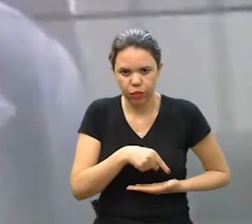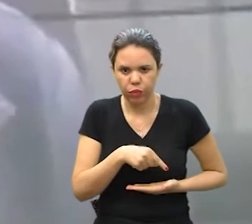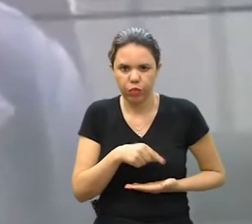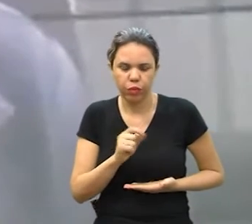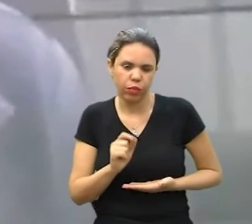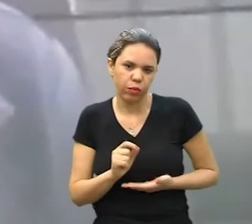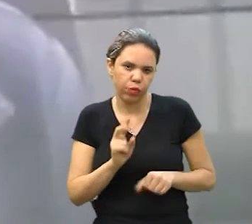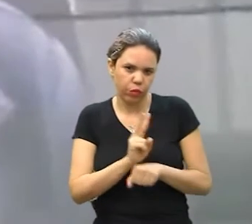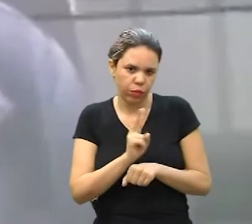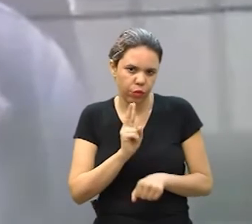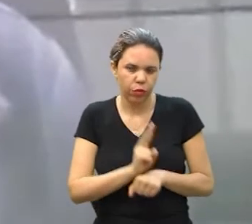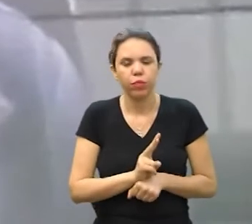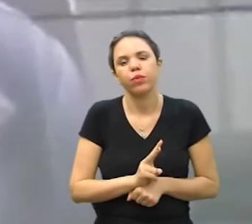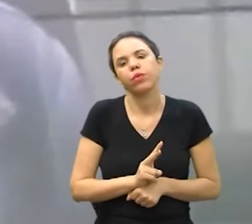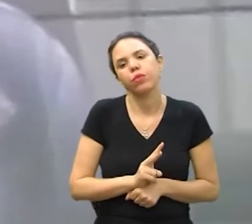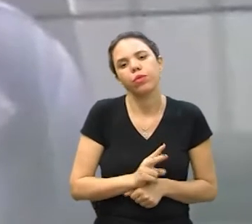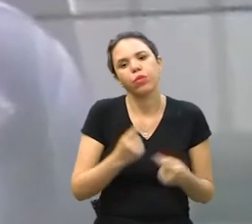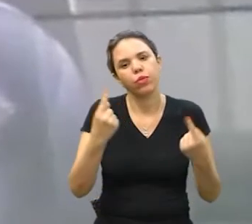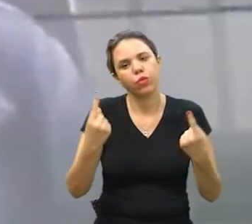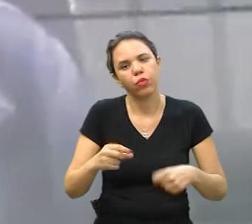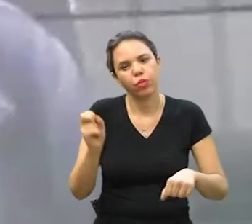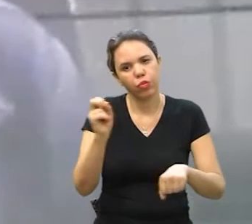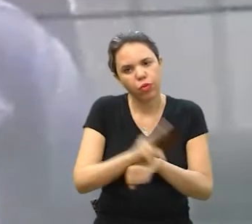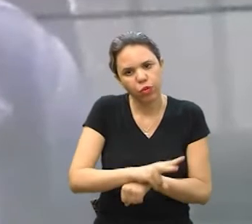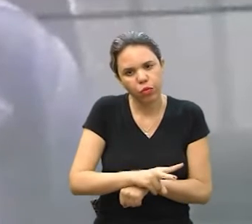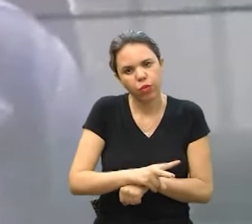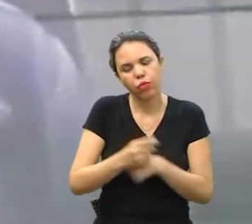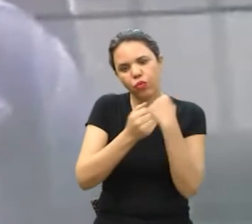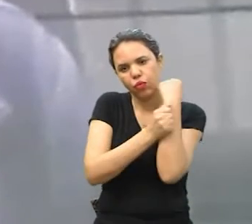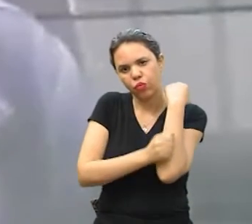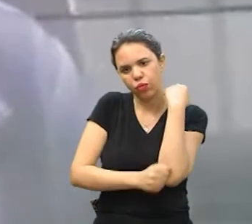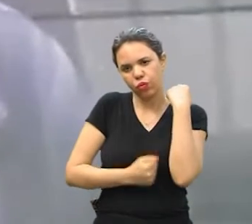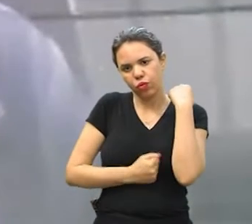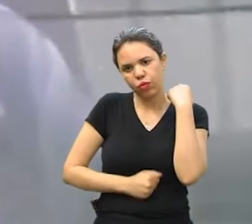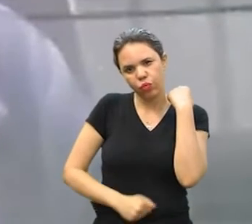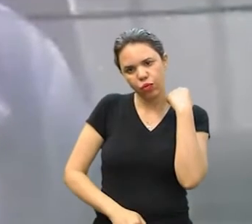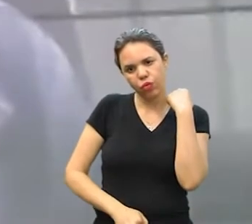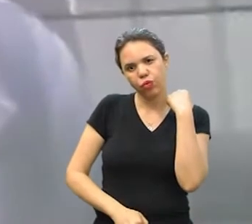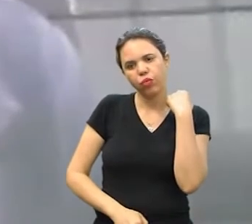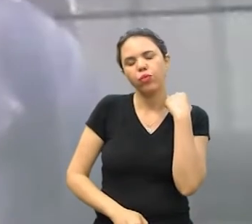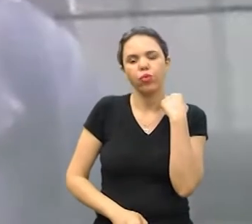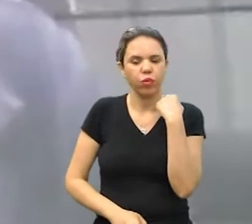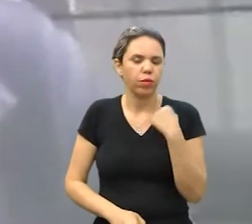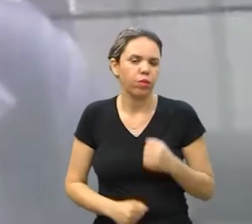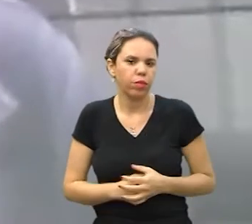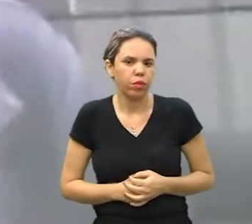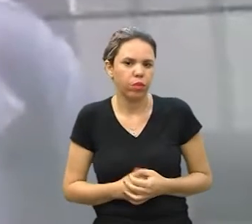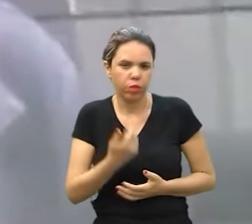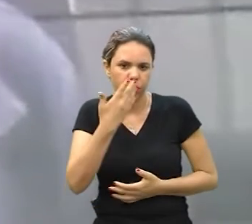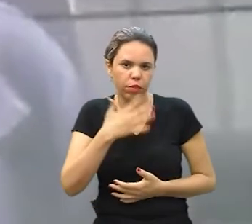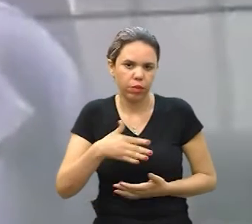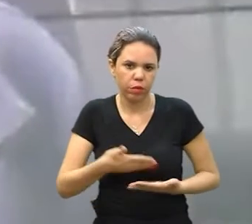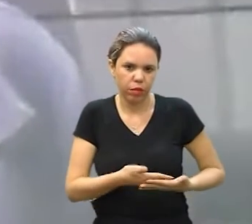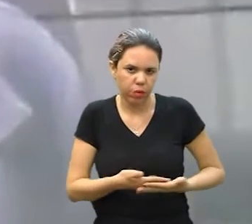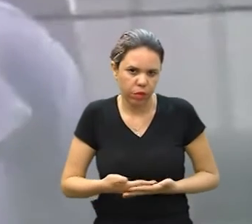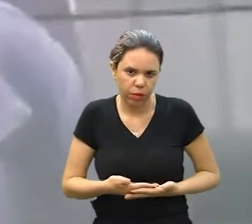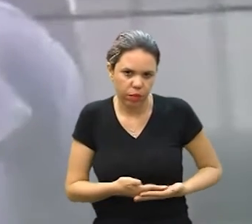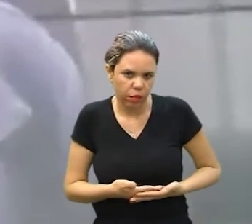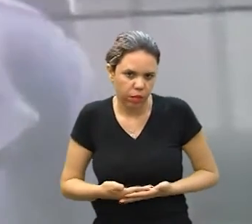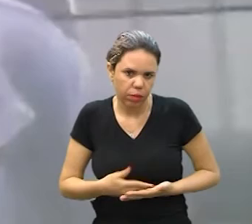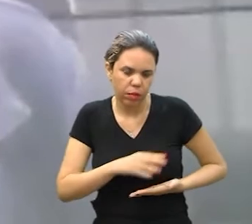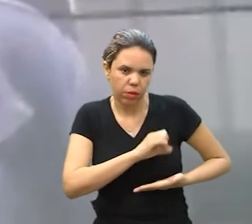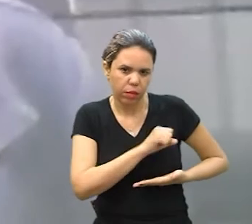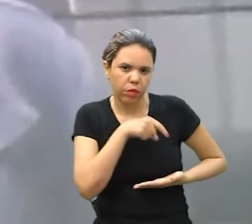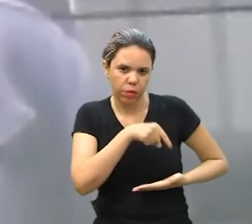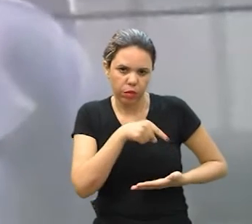materno protege, então, contra infecções gastrointestinais de uma forma muito incrível. Né? As crianças